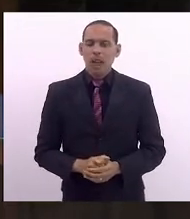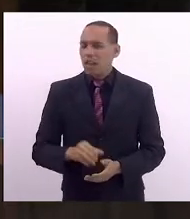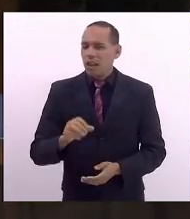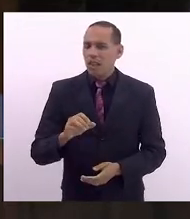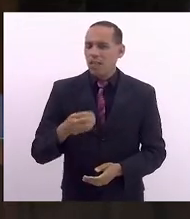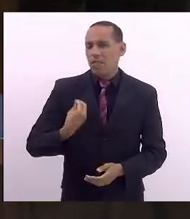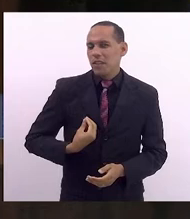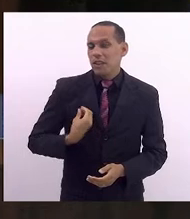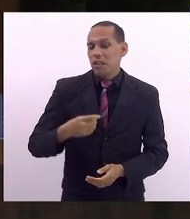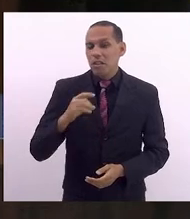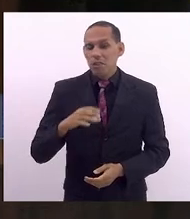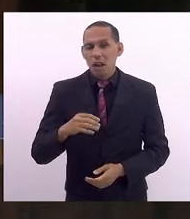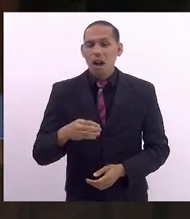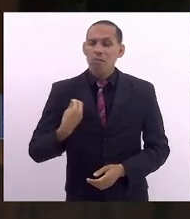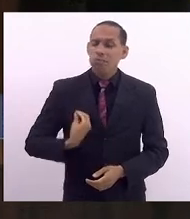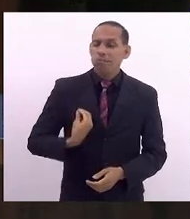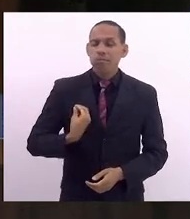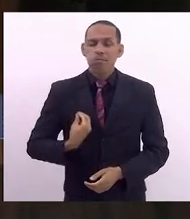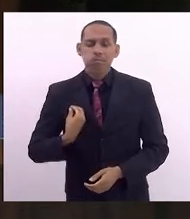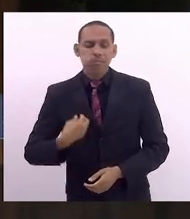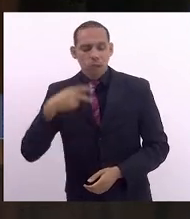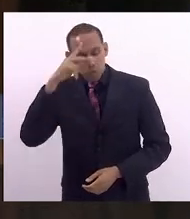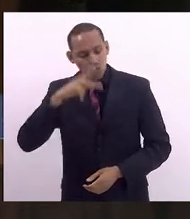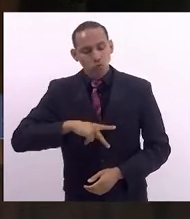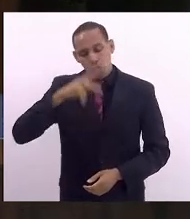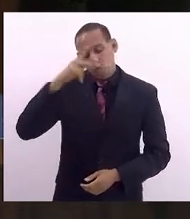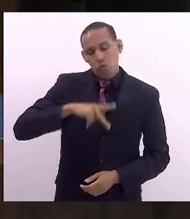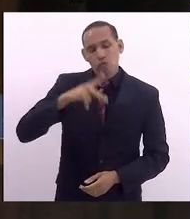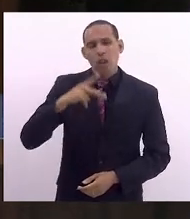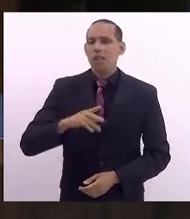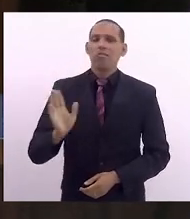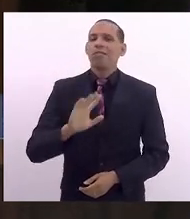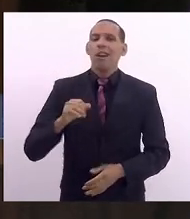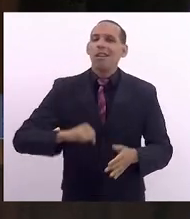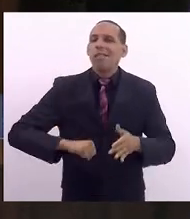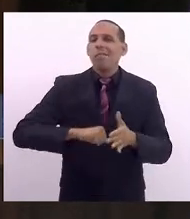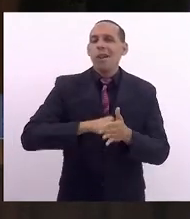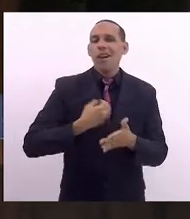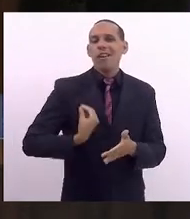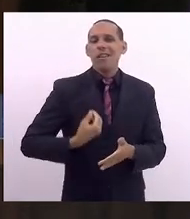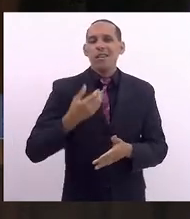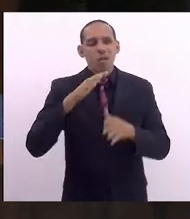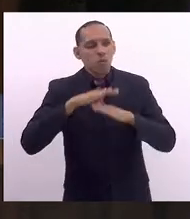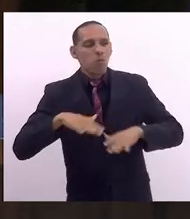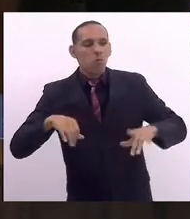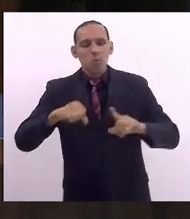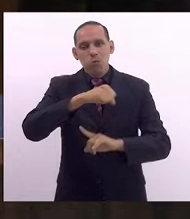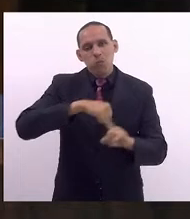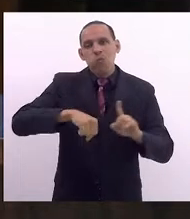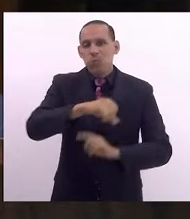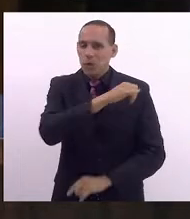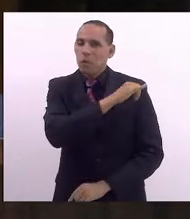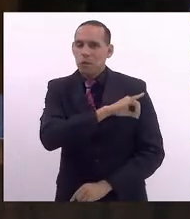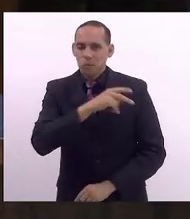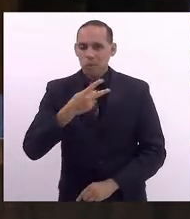vive, né, diretamente pela sua felicidade, pelo seu bem viver, mas que impacta também a vida da sociedade